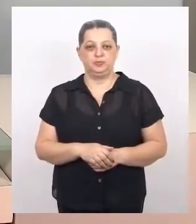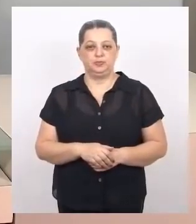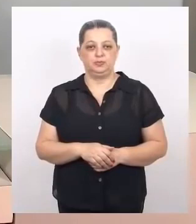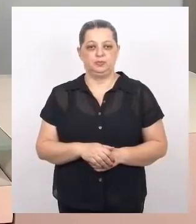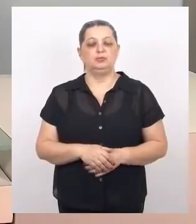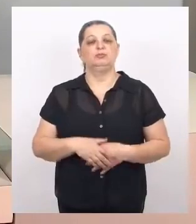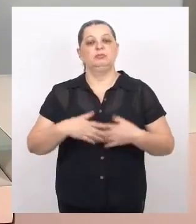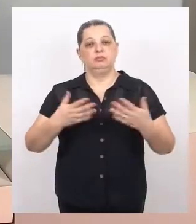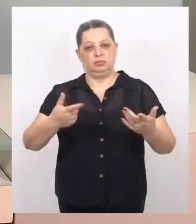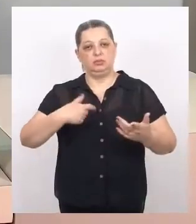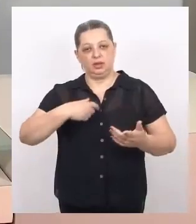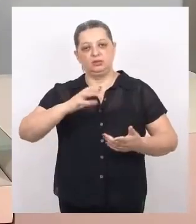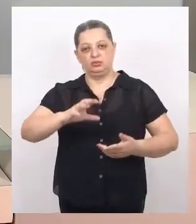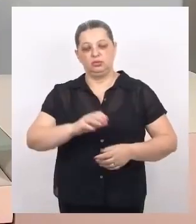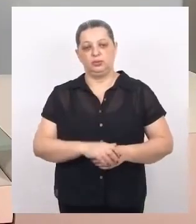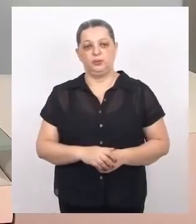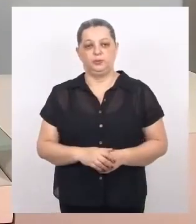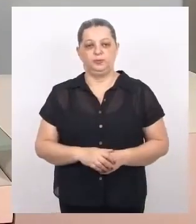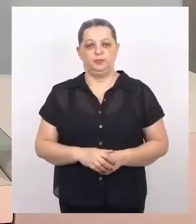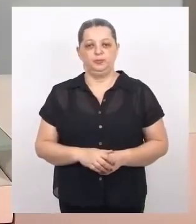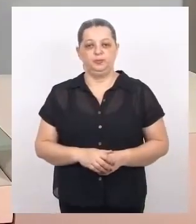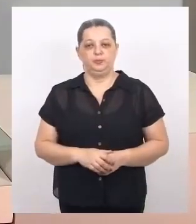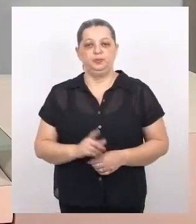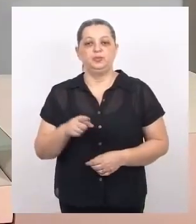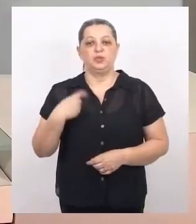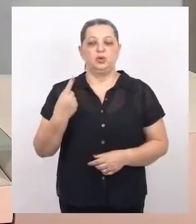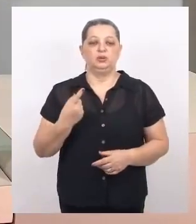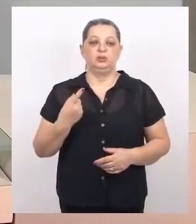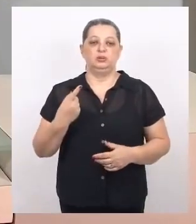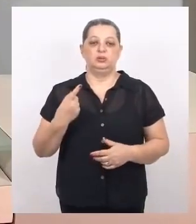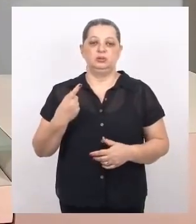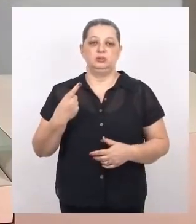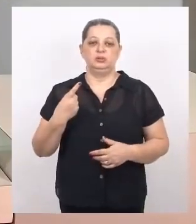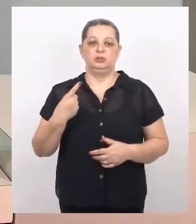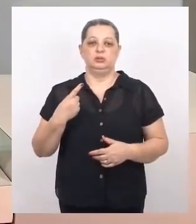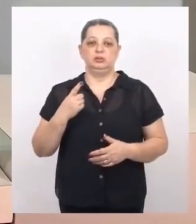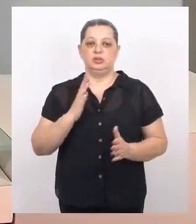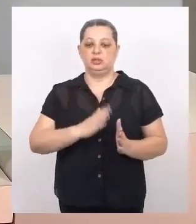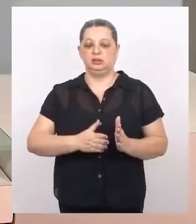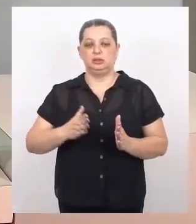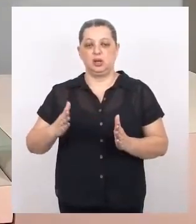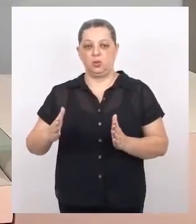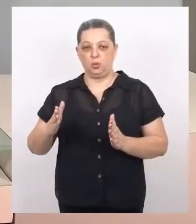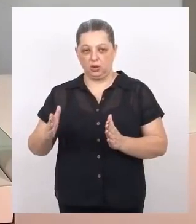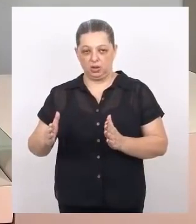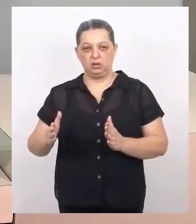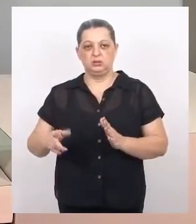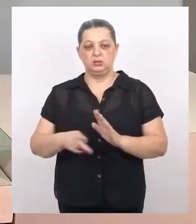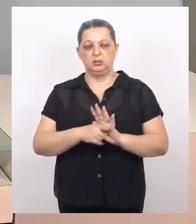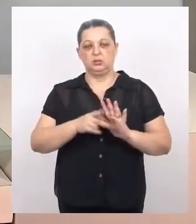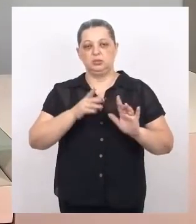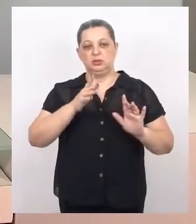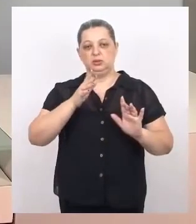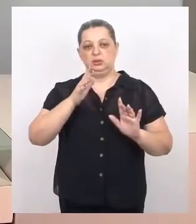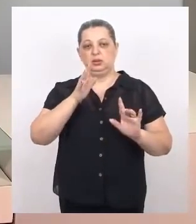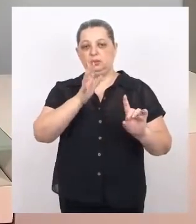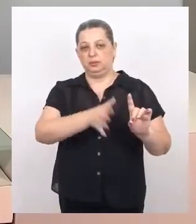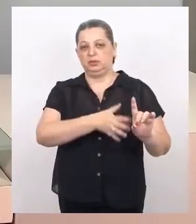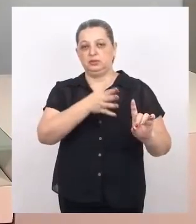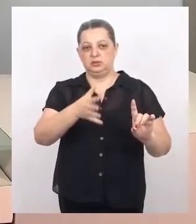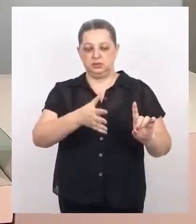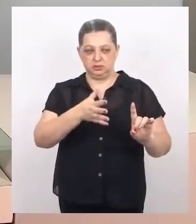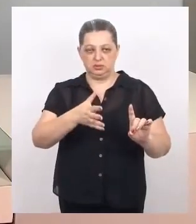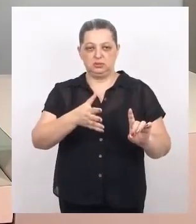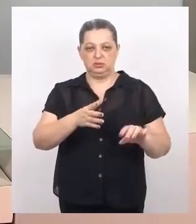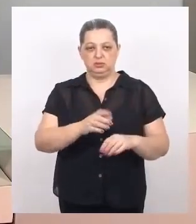É isso. A nossa sequência da apresentação aqui já começa no cronograma da atribuição, então a gente vai fazer aquela